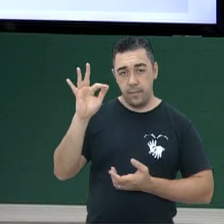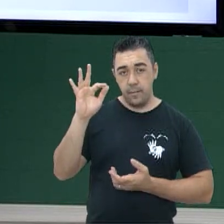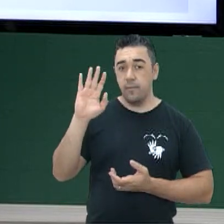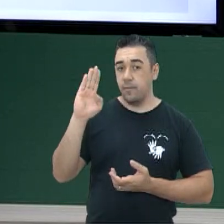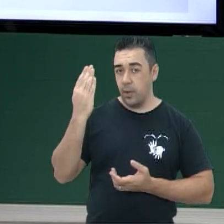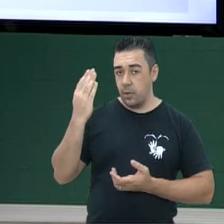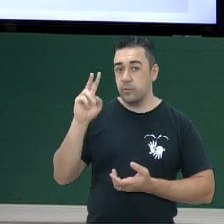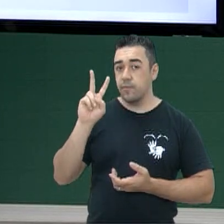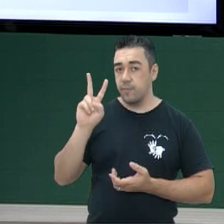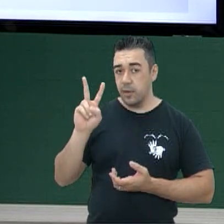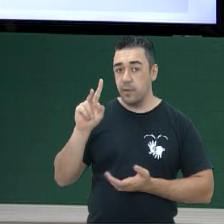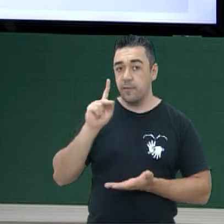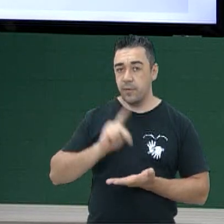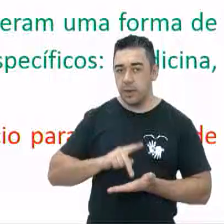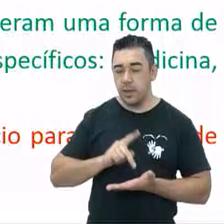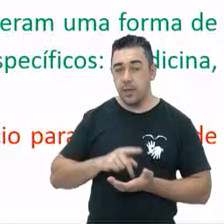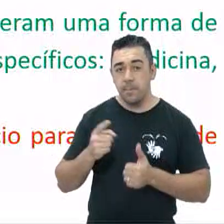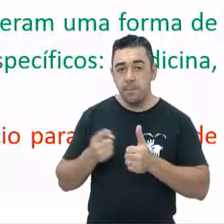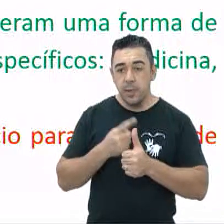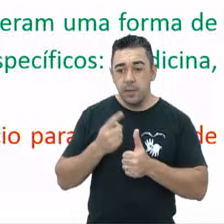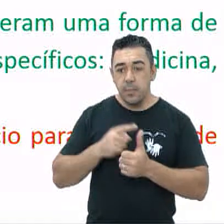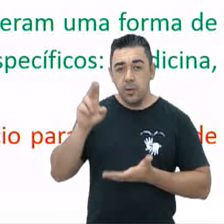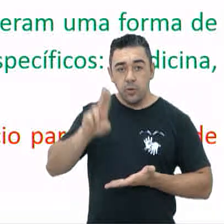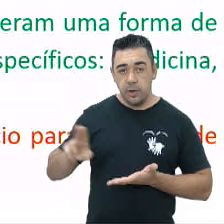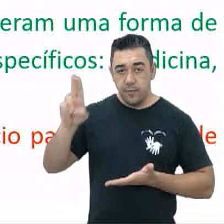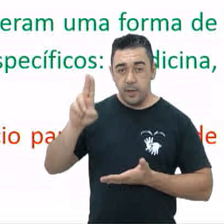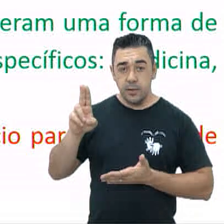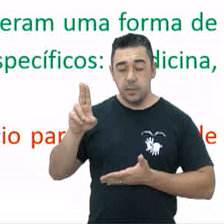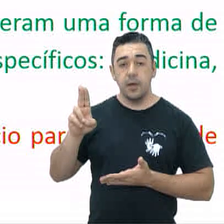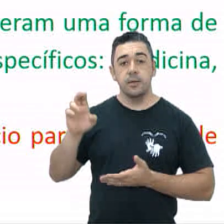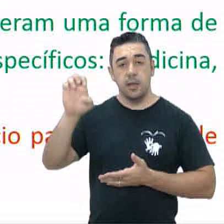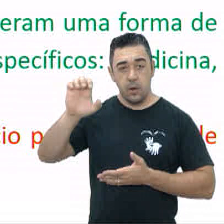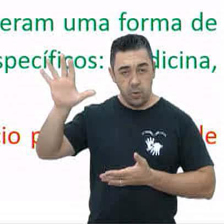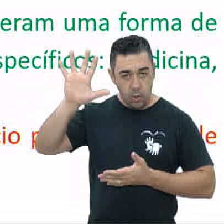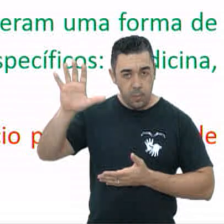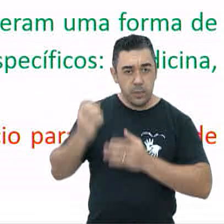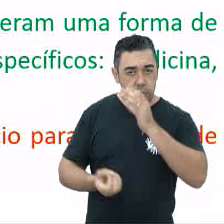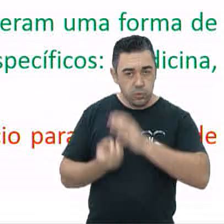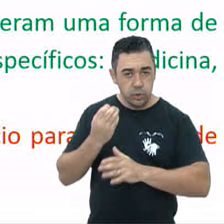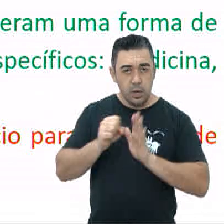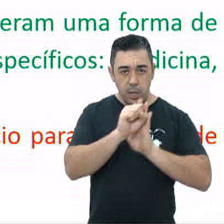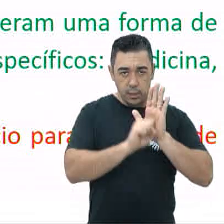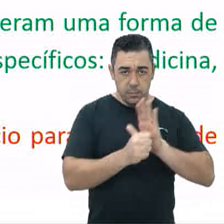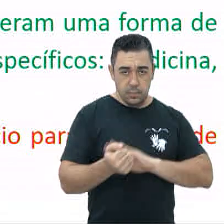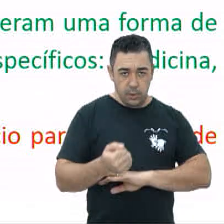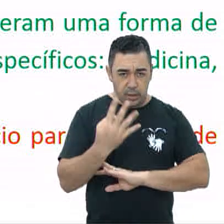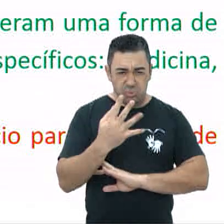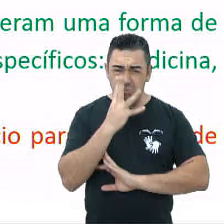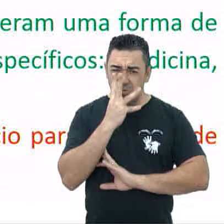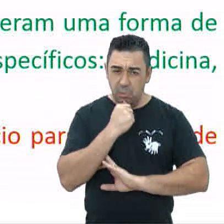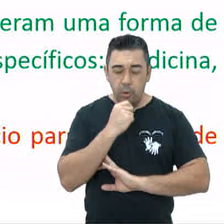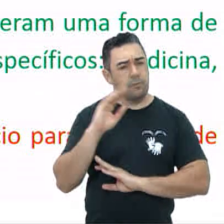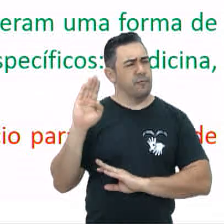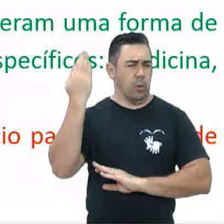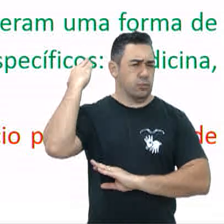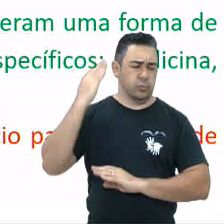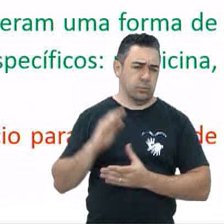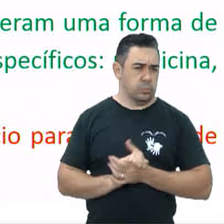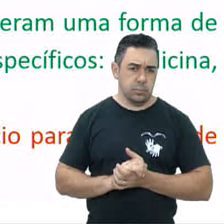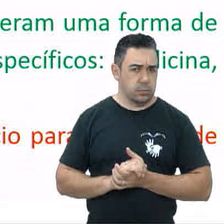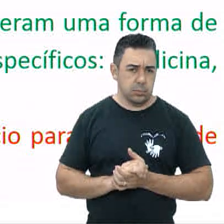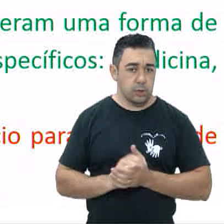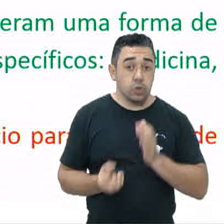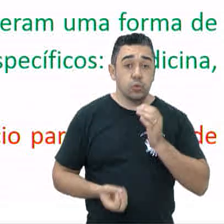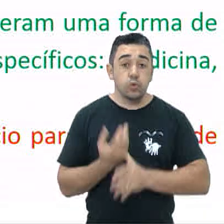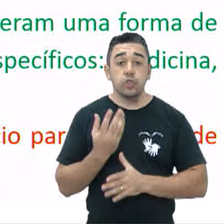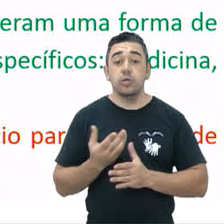V de verdadeiro. Então a primeira, as universidades na Europa medieval surgiram no século XIV muito tardiamente? Falso, né? Elas